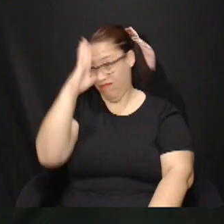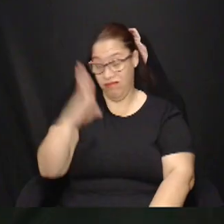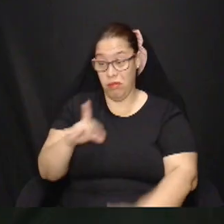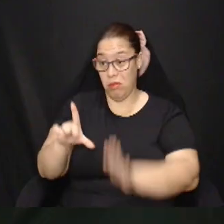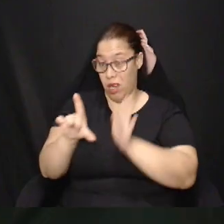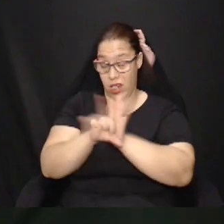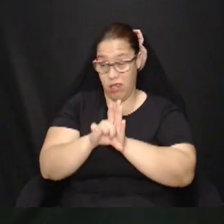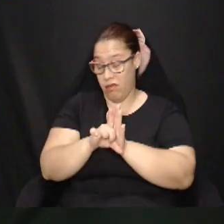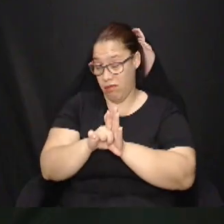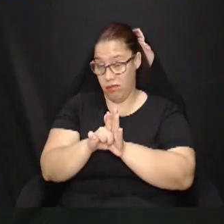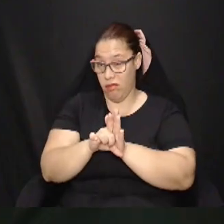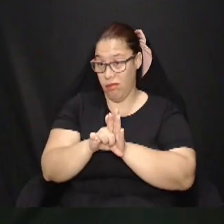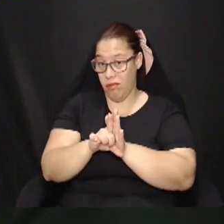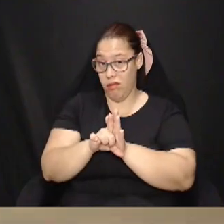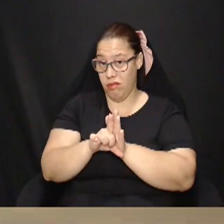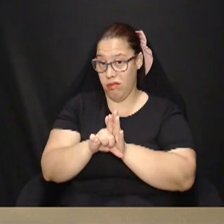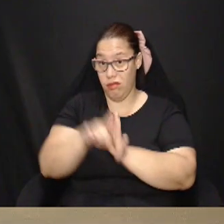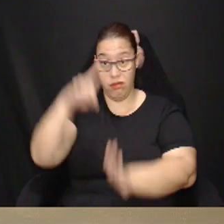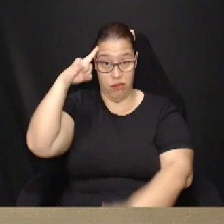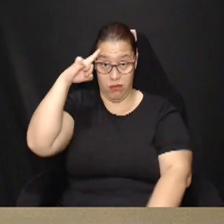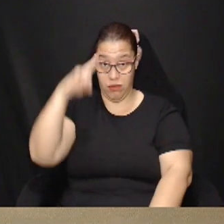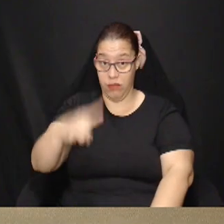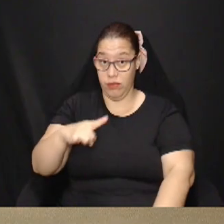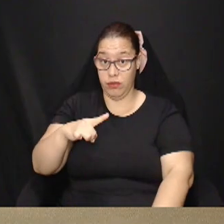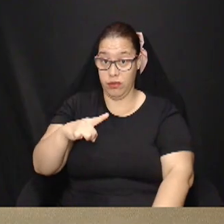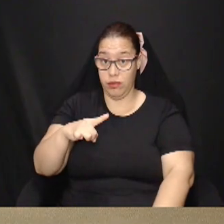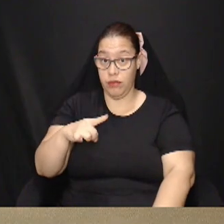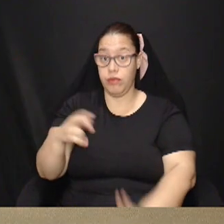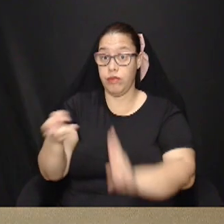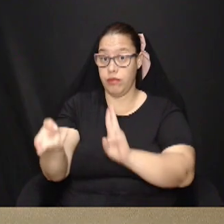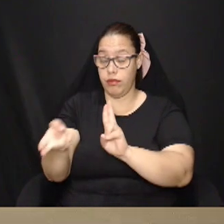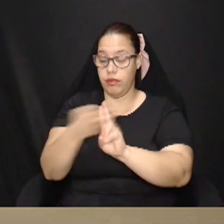que determine que o Sistema Único de Saúde